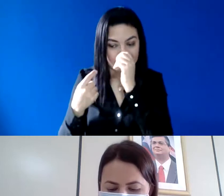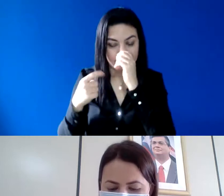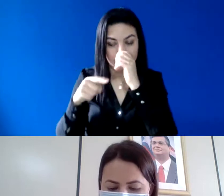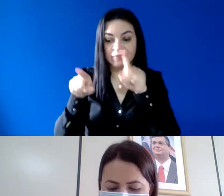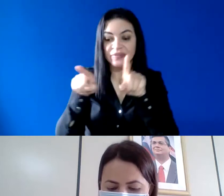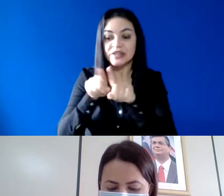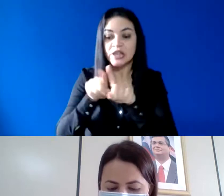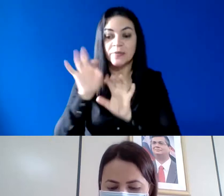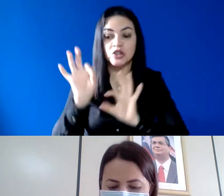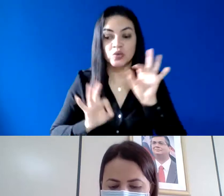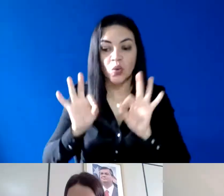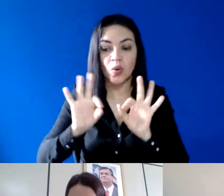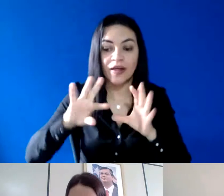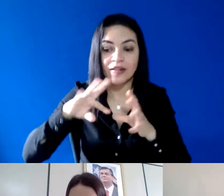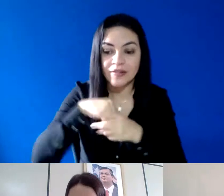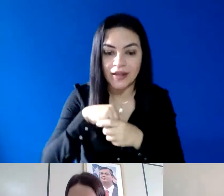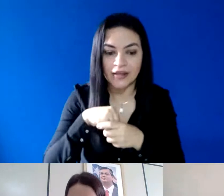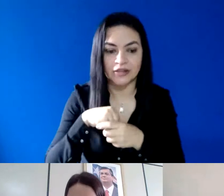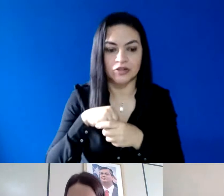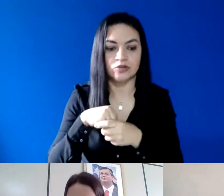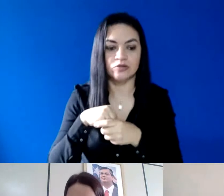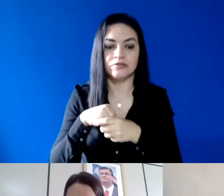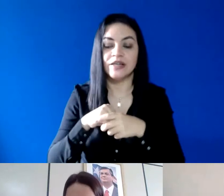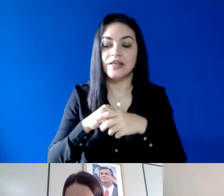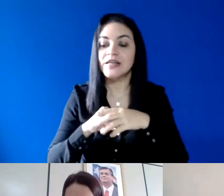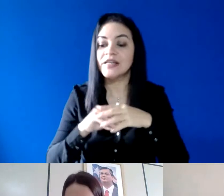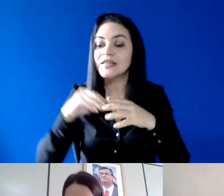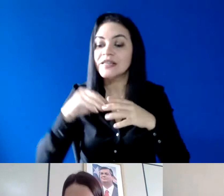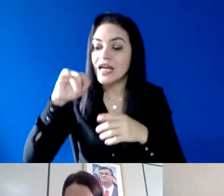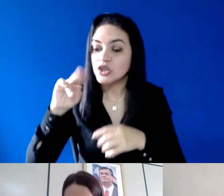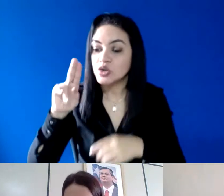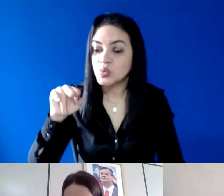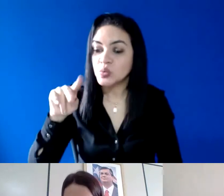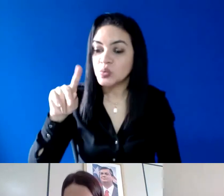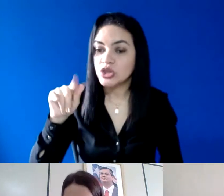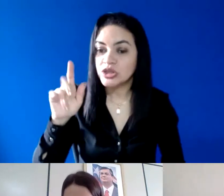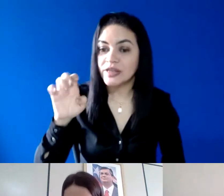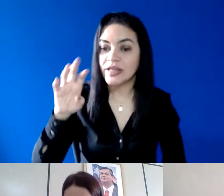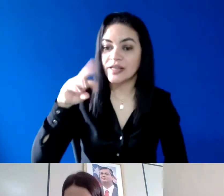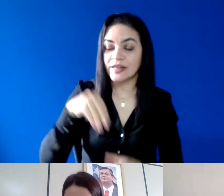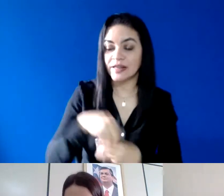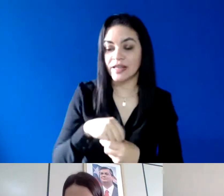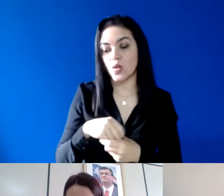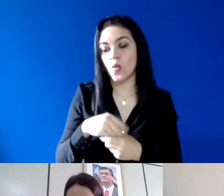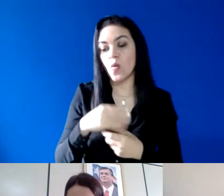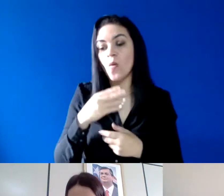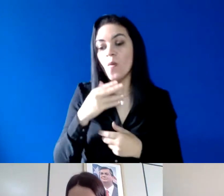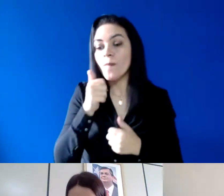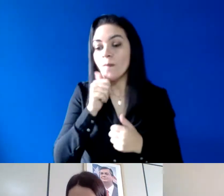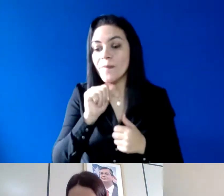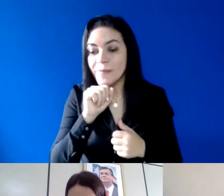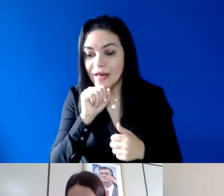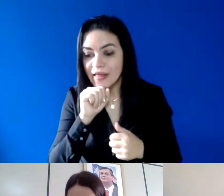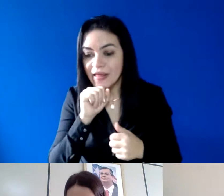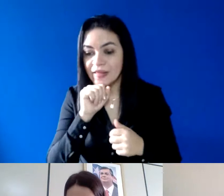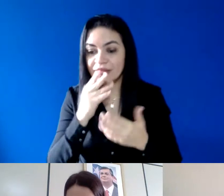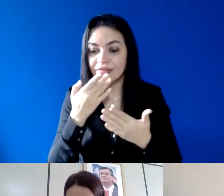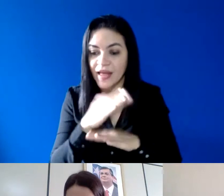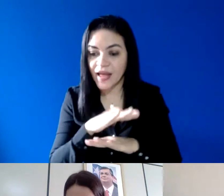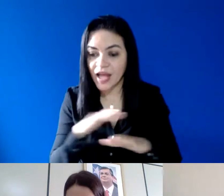dentro das unidades assistenciais materno-infantil. Porque a gente compreende que